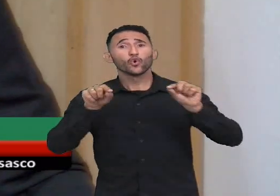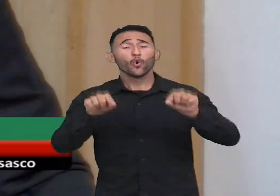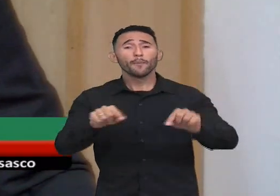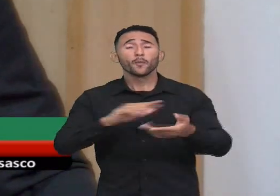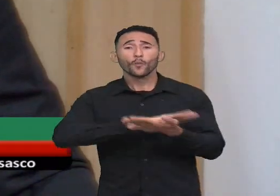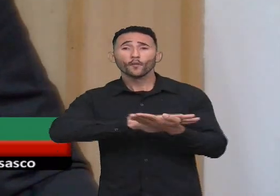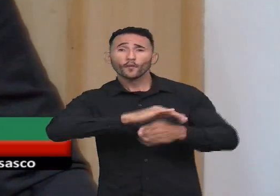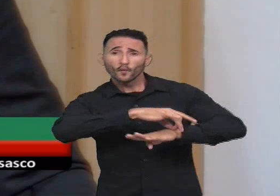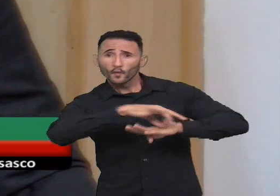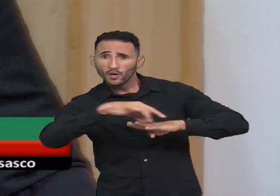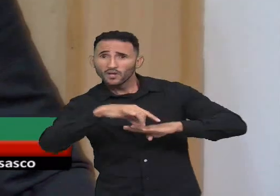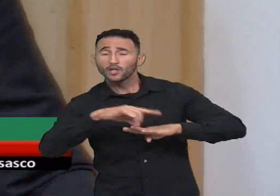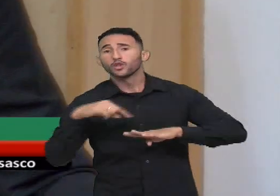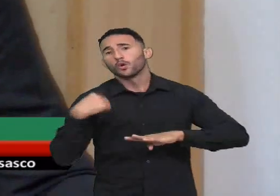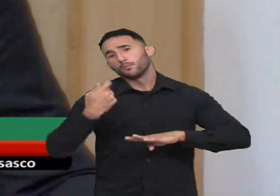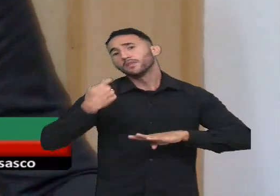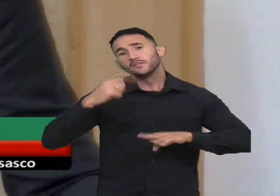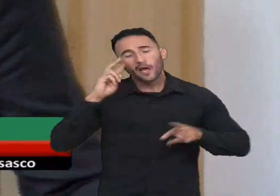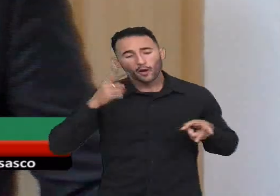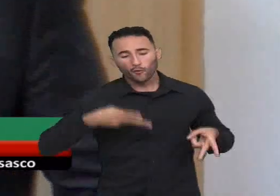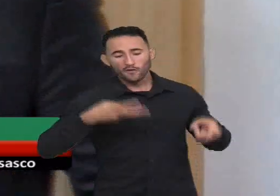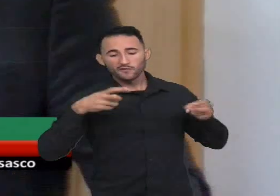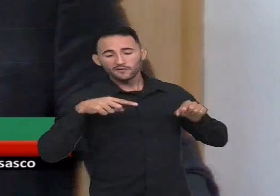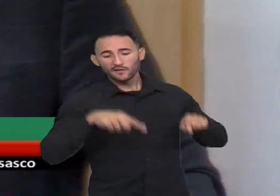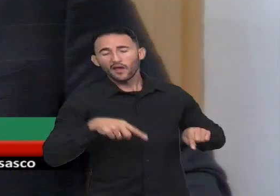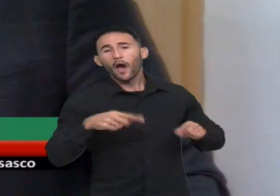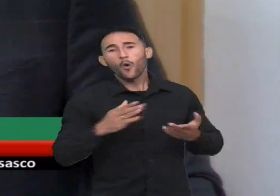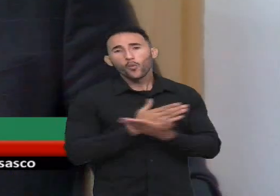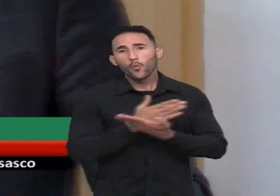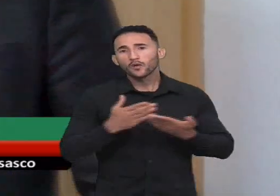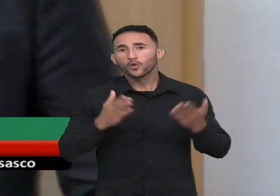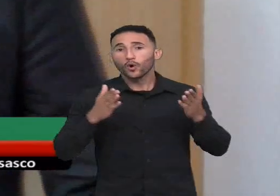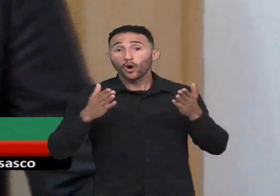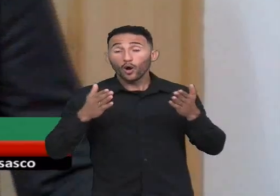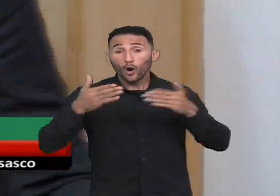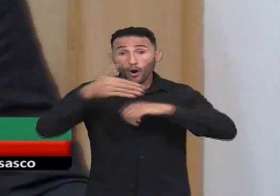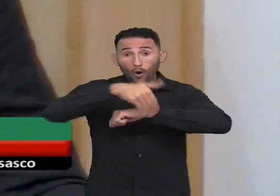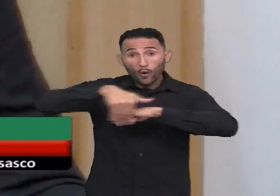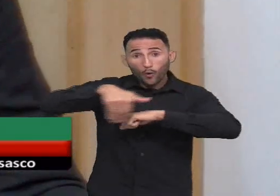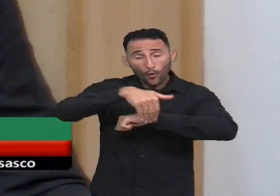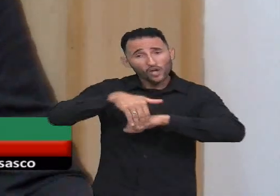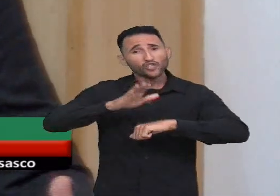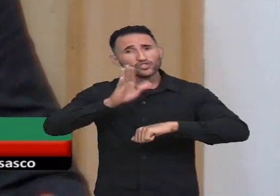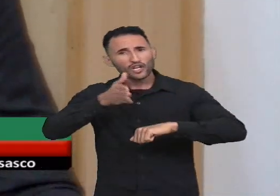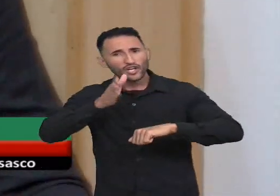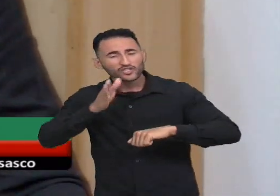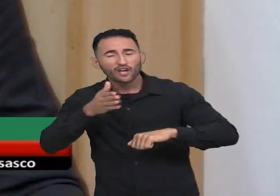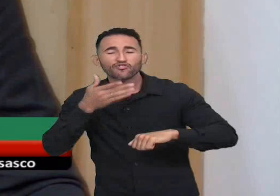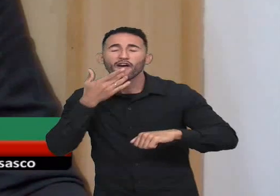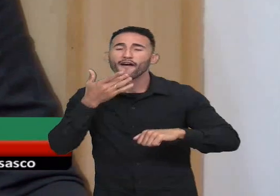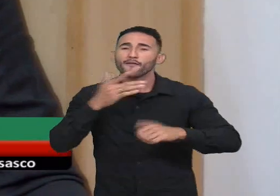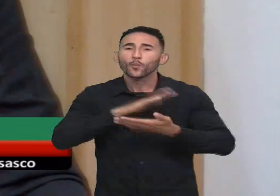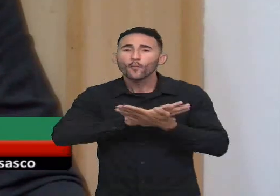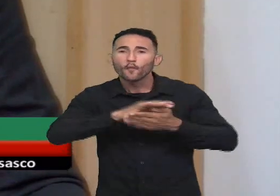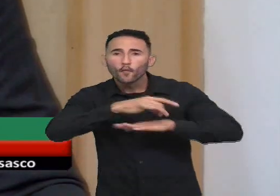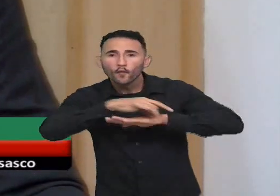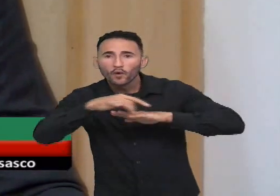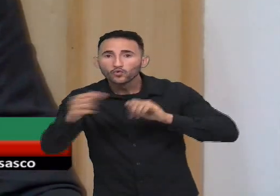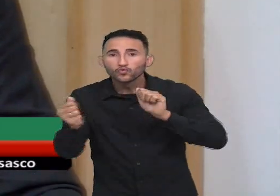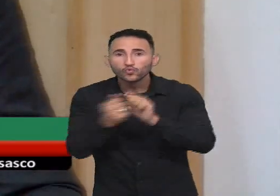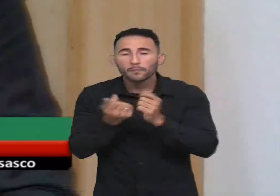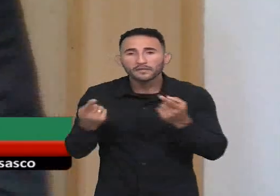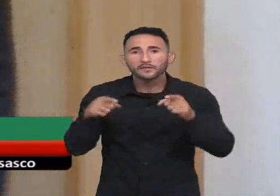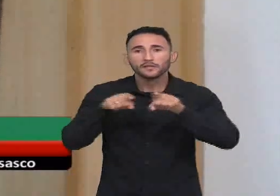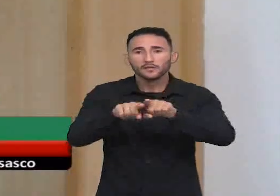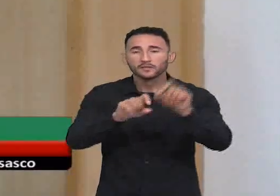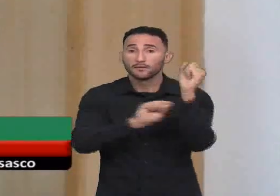recapeamento. Isso aqui a gente tem que reconhecer. Algumas ruas da nossa cidade estão sendo recapeadas com parceria com a Sabesp,